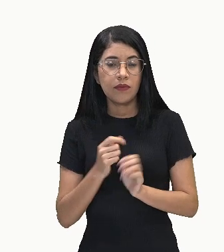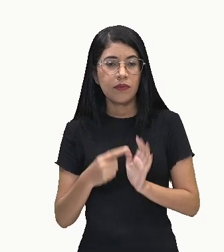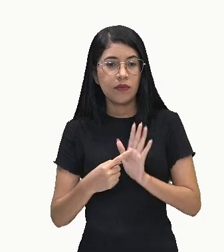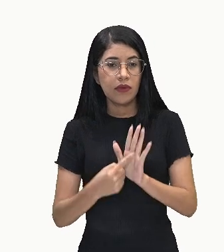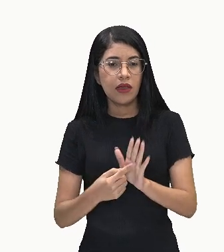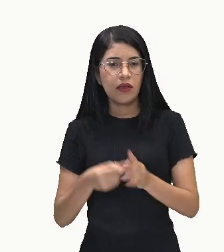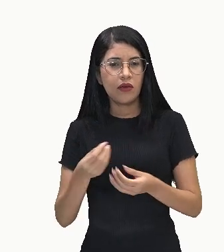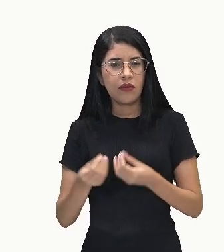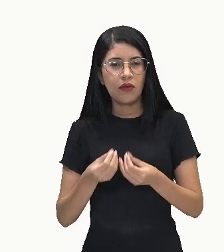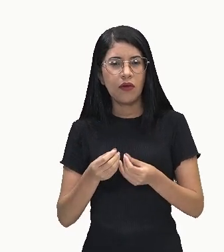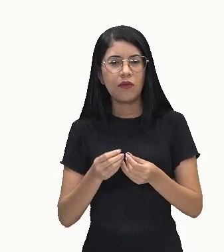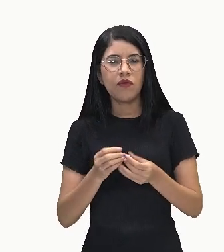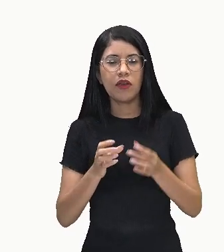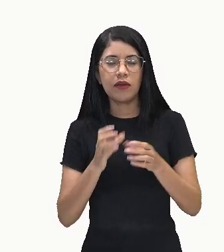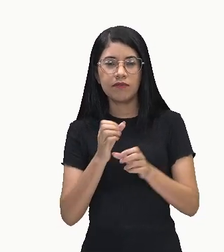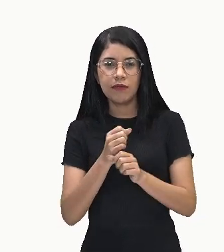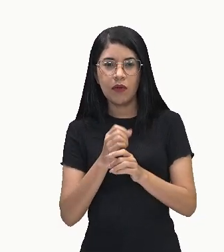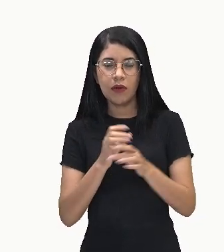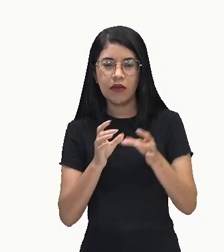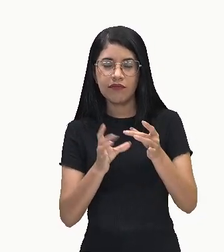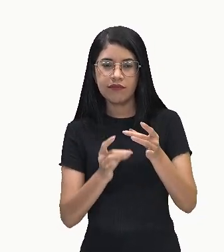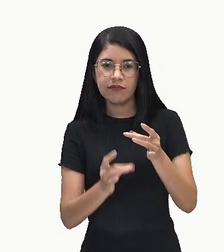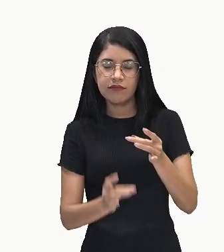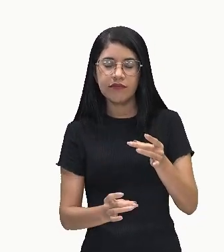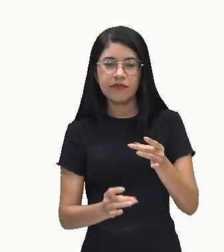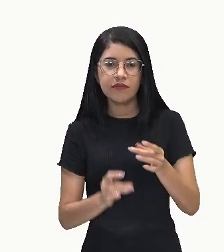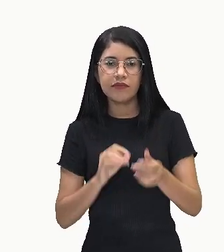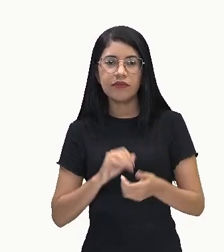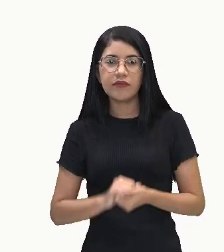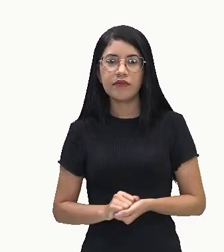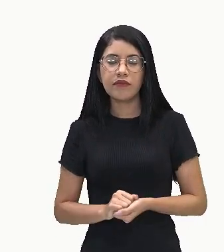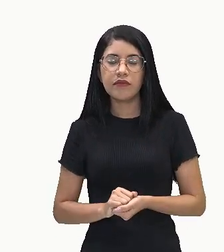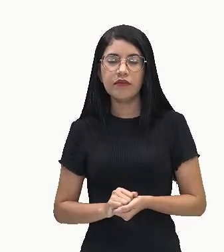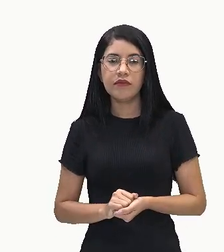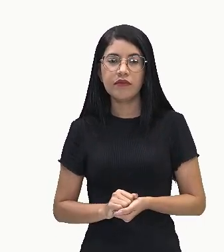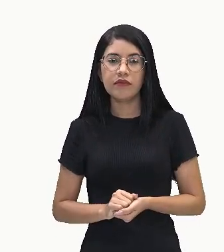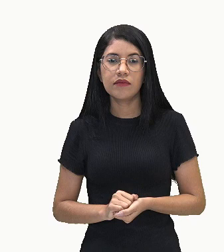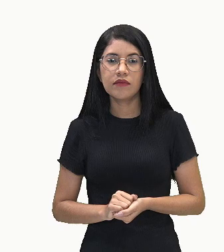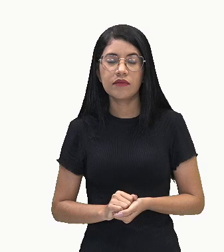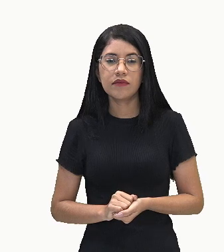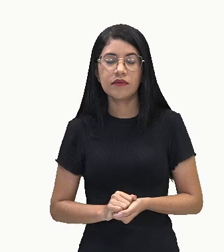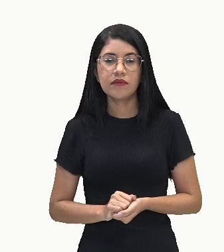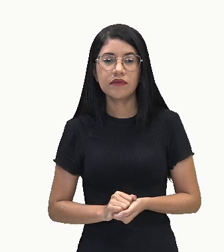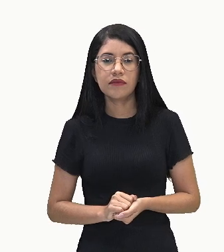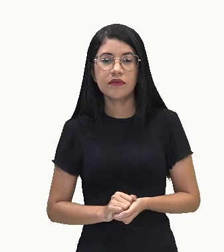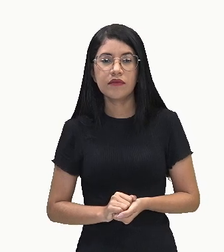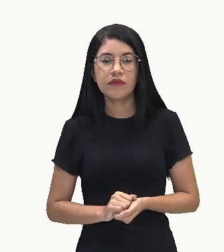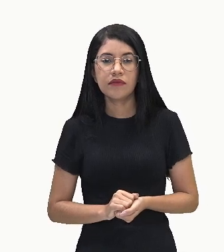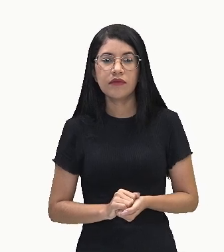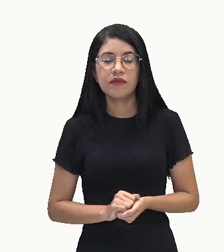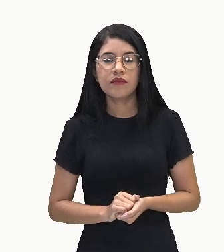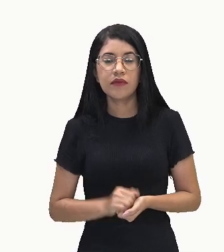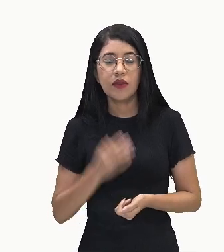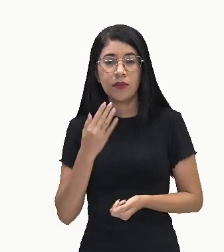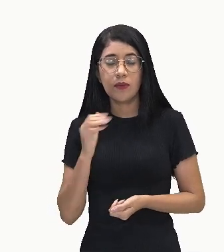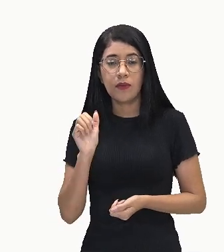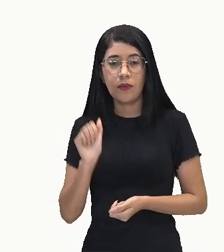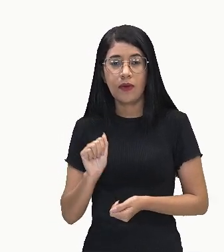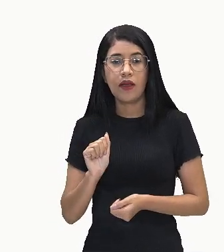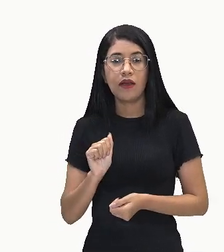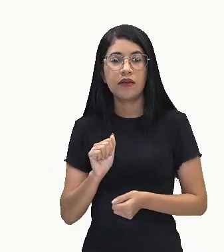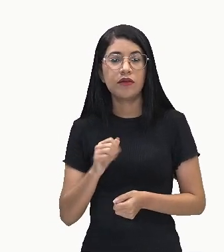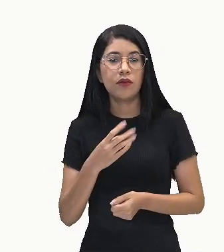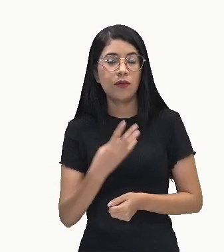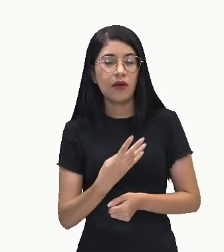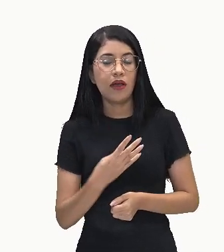o desenvolvimento que foi feito. Né? O coeficiente de A é 4, está aqui ele. O coeficiente de B